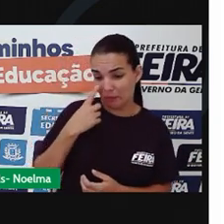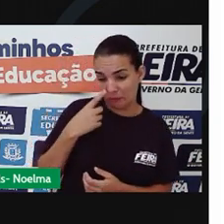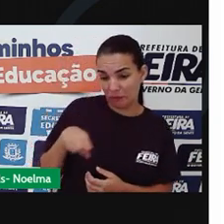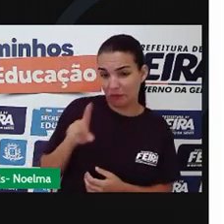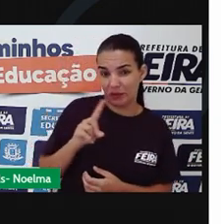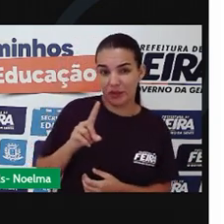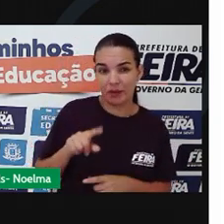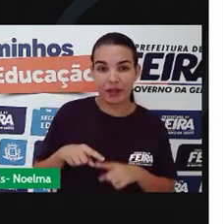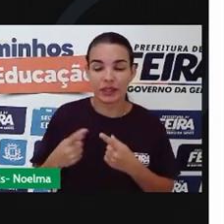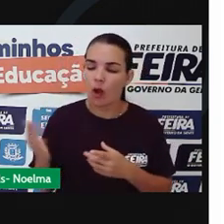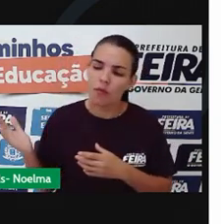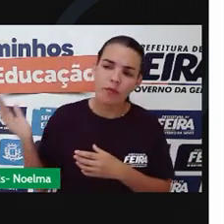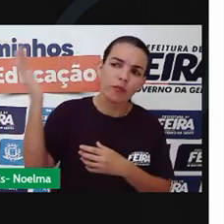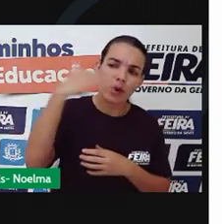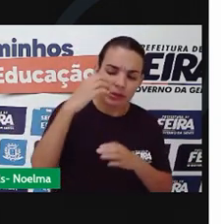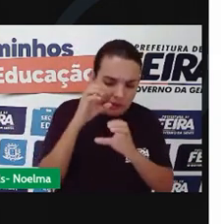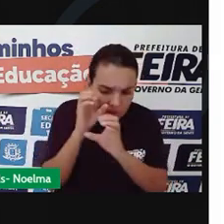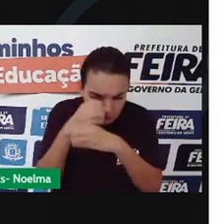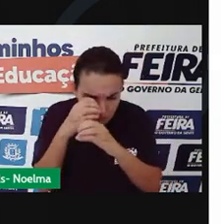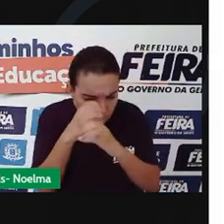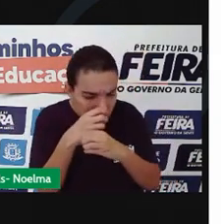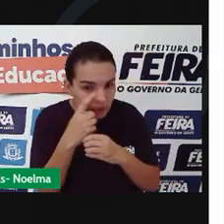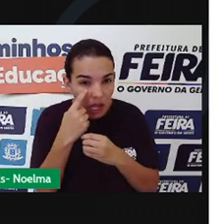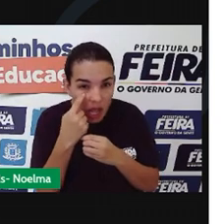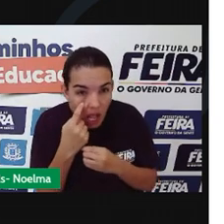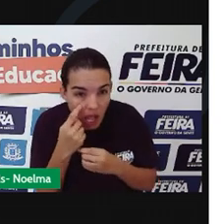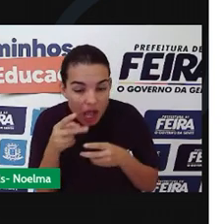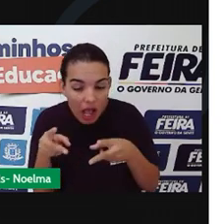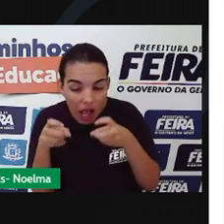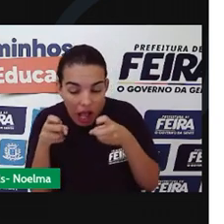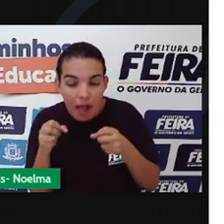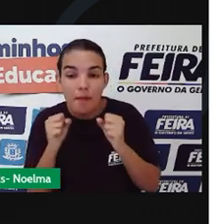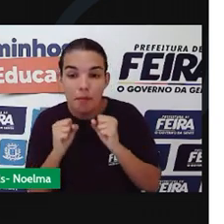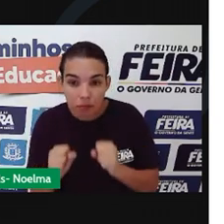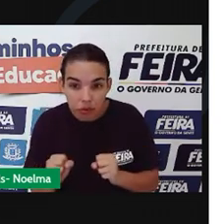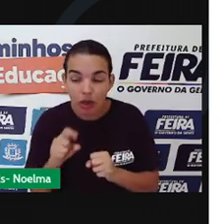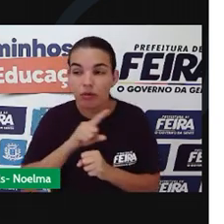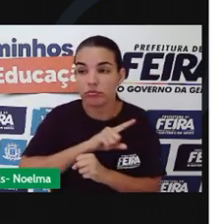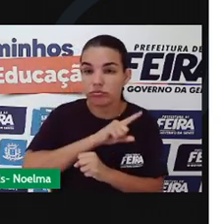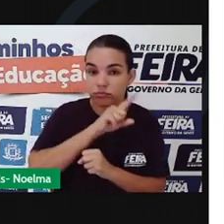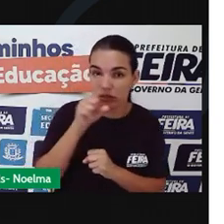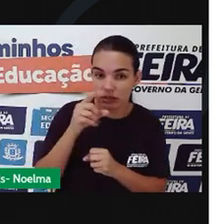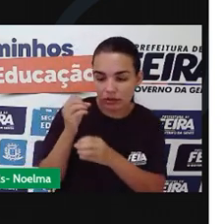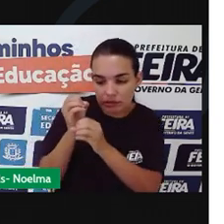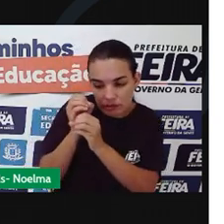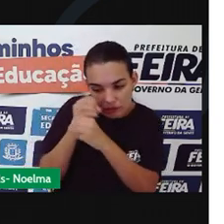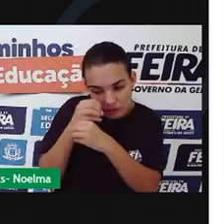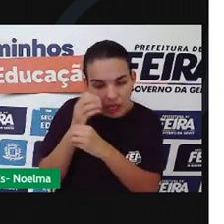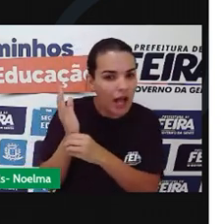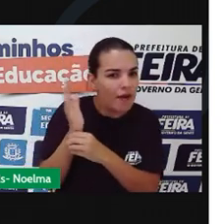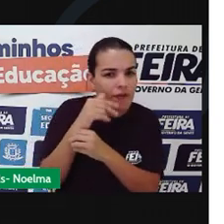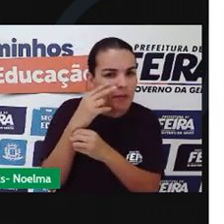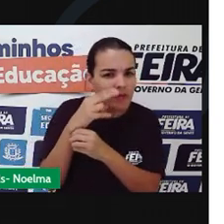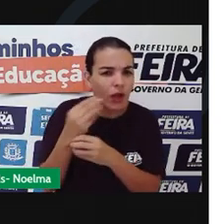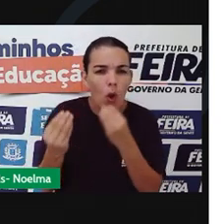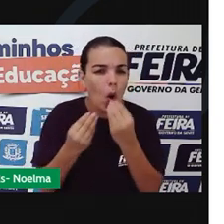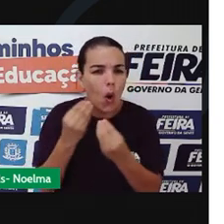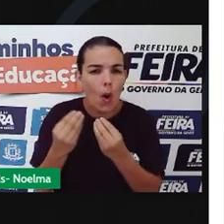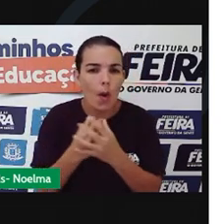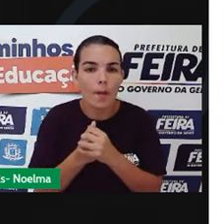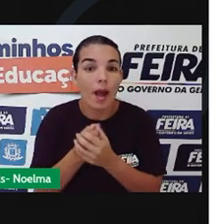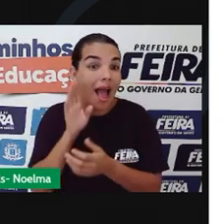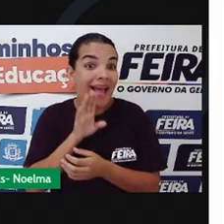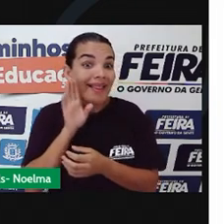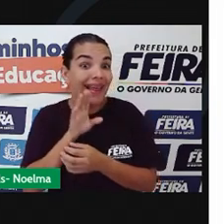então vamos até o laboratório de análises do codau lá o pessoal consegue enxergar os através de microscópios vamos ver comer isso